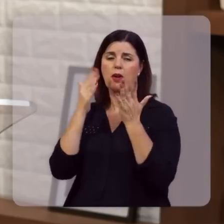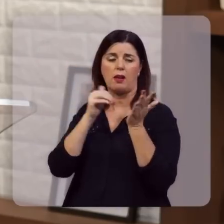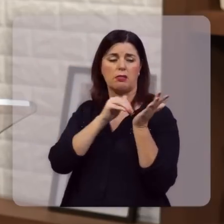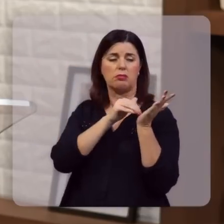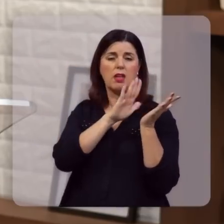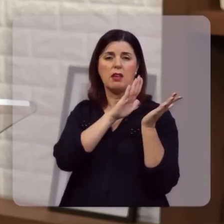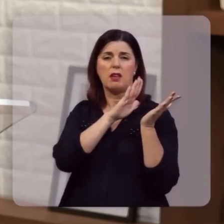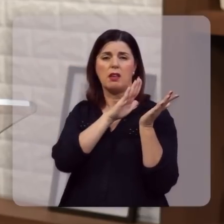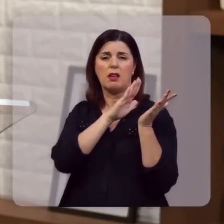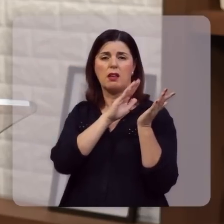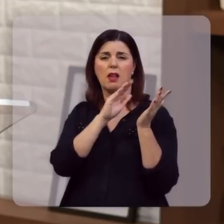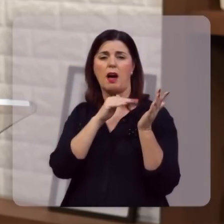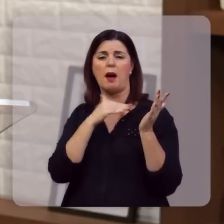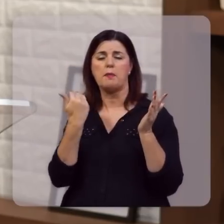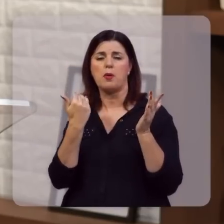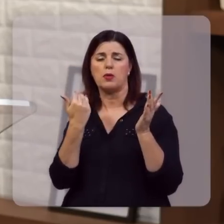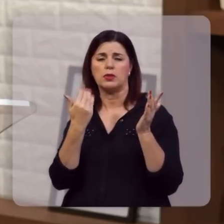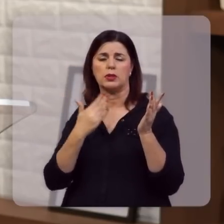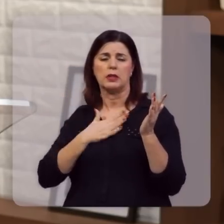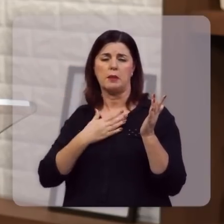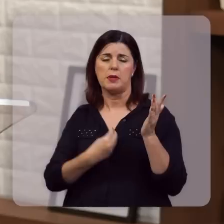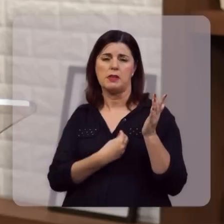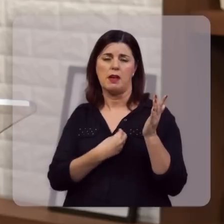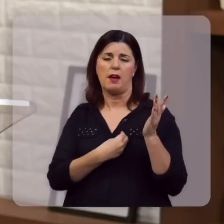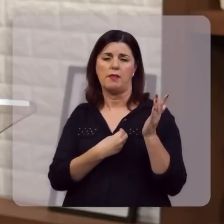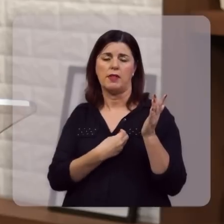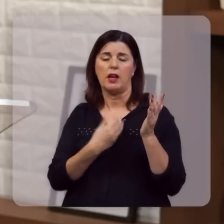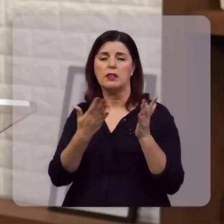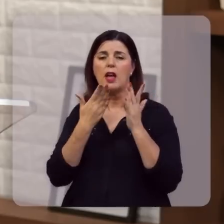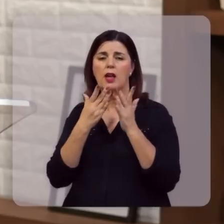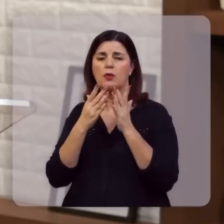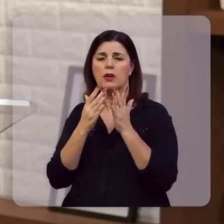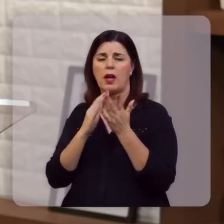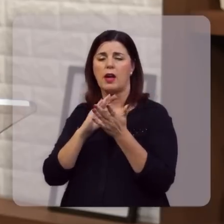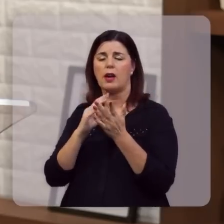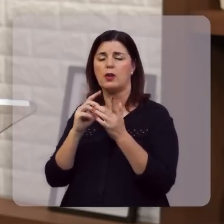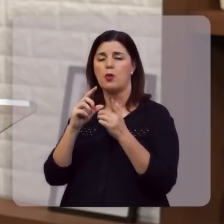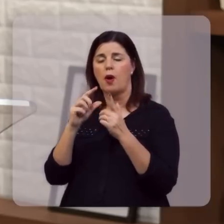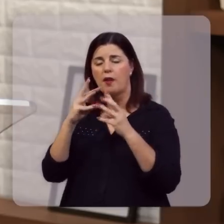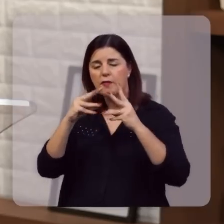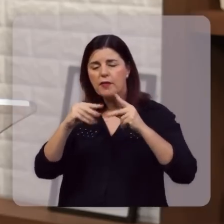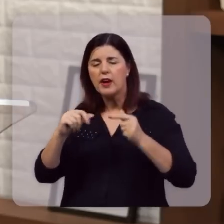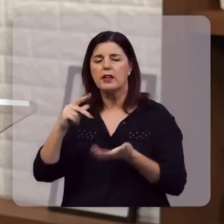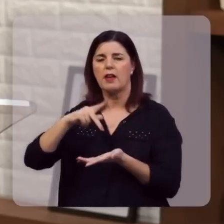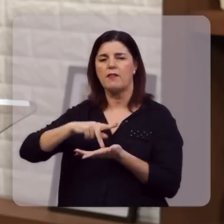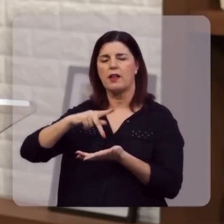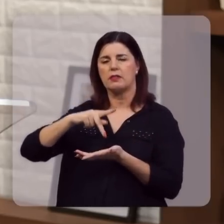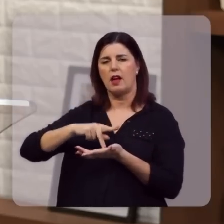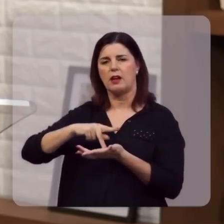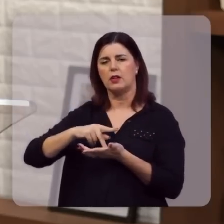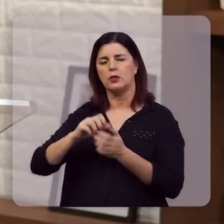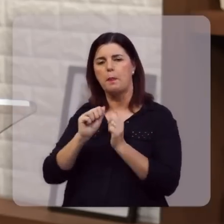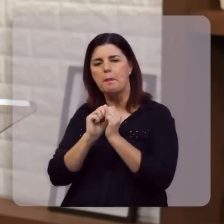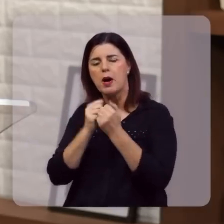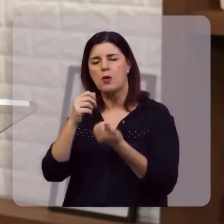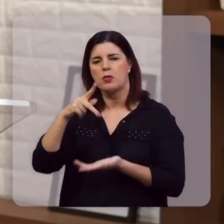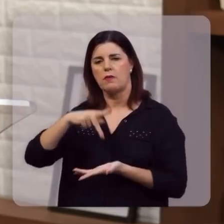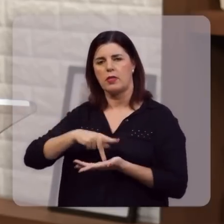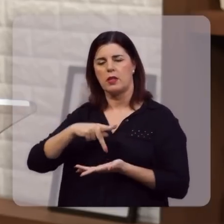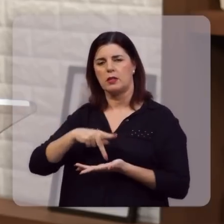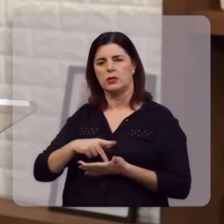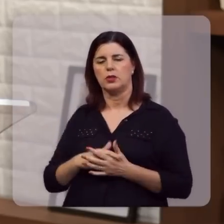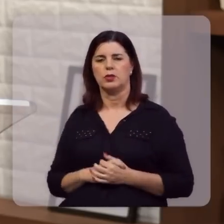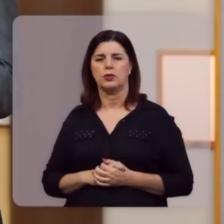banir a morte da panela, eu quero o trigo da verdade, eu quero a farinha da verdade, eu quero o pão da